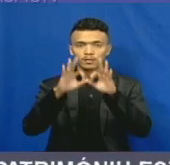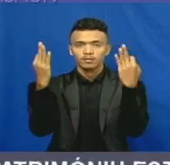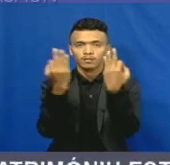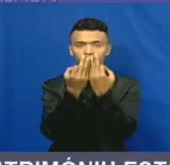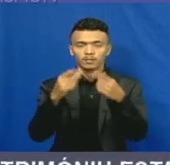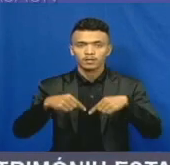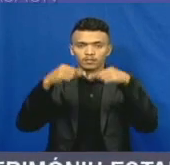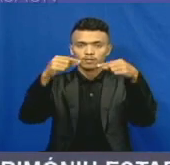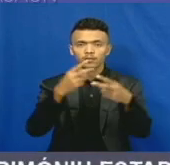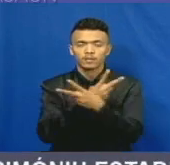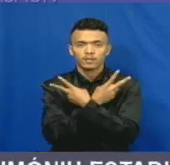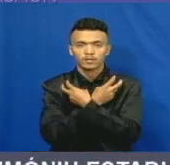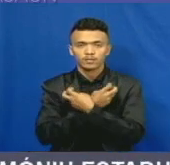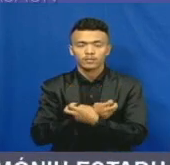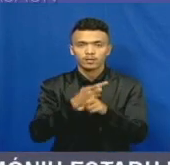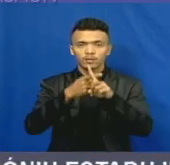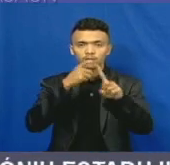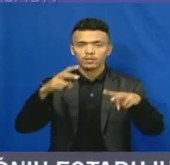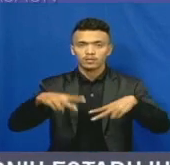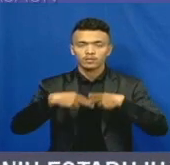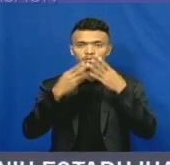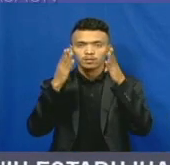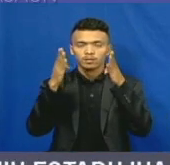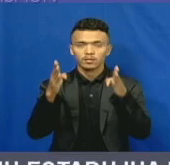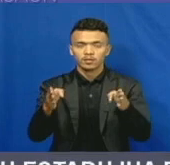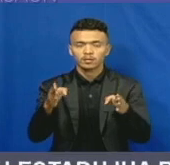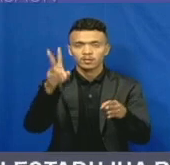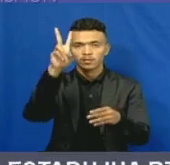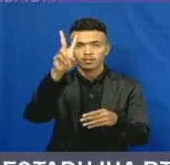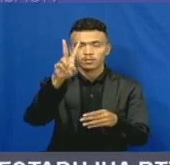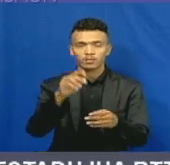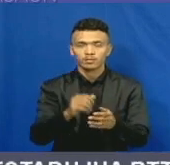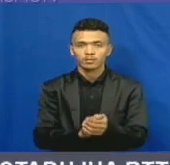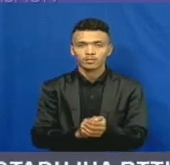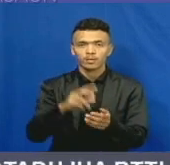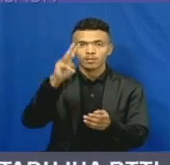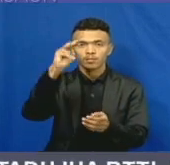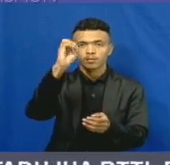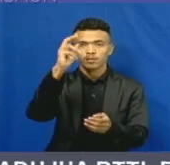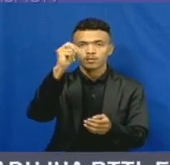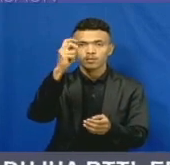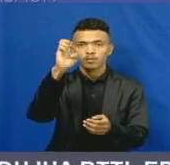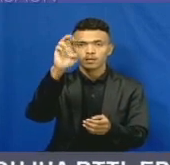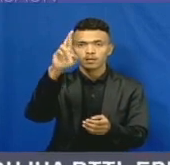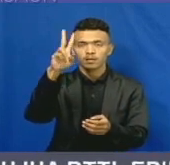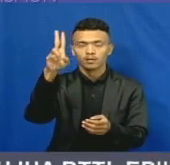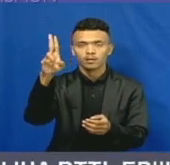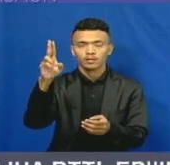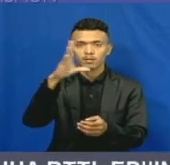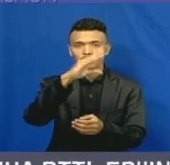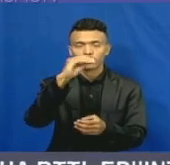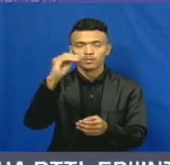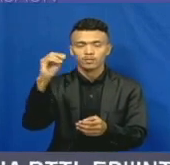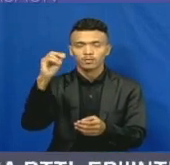Família entrega na restos mortais José Saudoso Limão, Eduardo da Silva, Código Monteiro, no Lourenço da